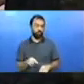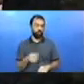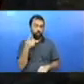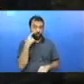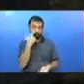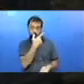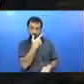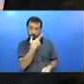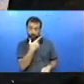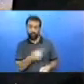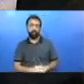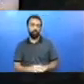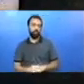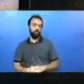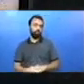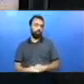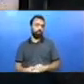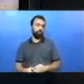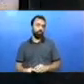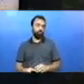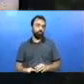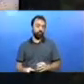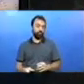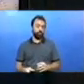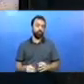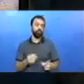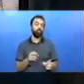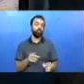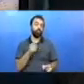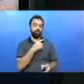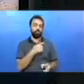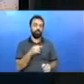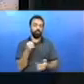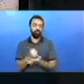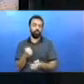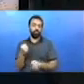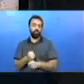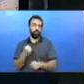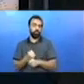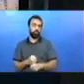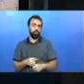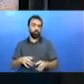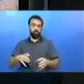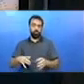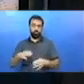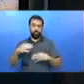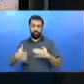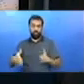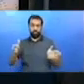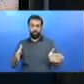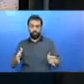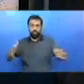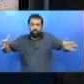de boneco, vejam. Aqui, este boneco do boi foi confeccionado com uma caixa grande. Percebam que tem